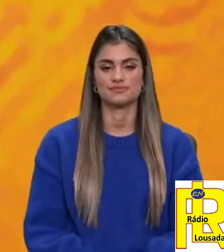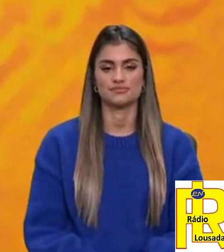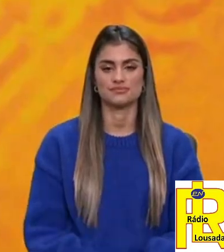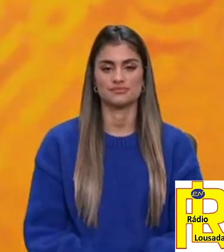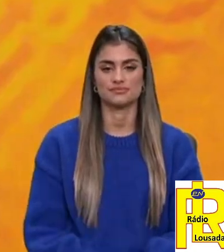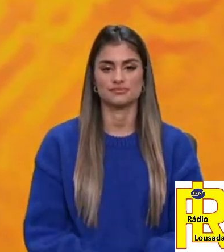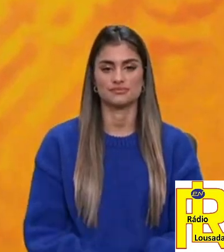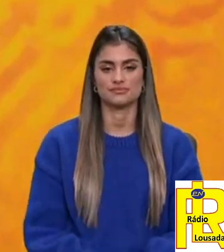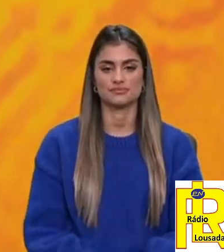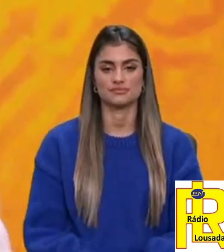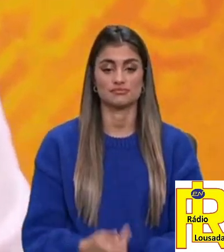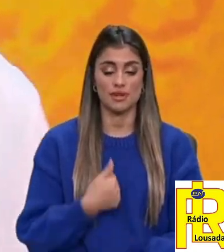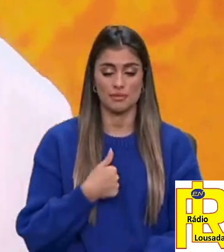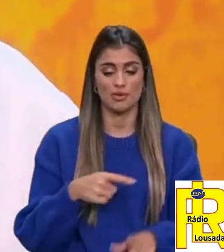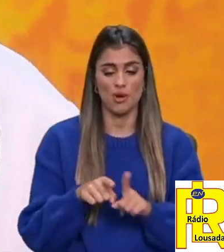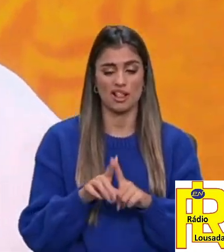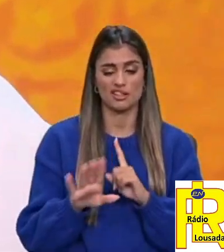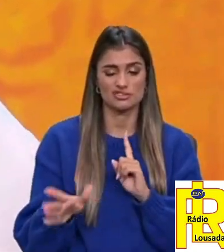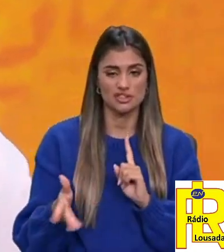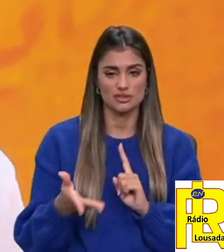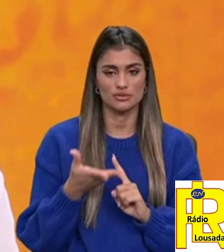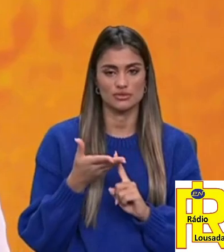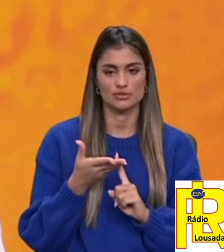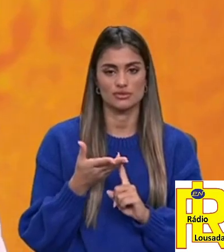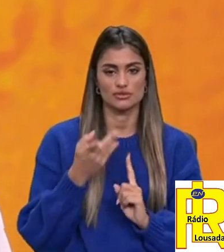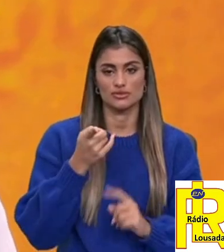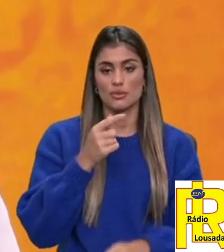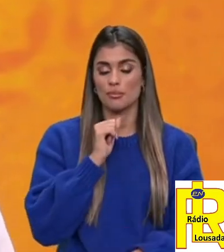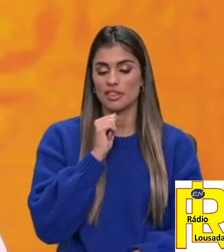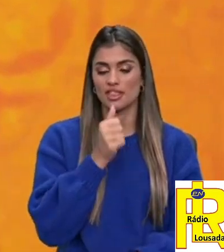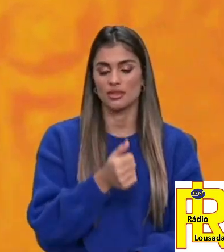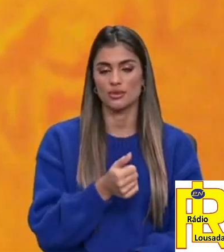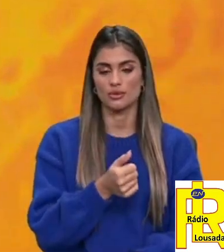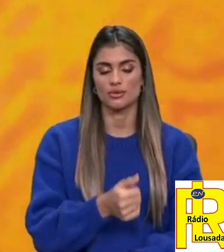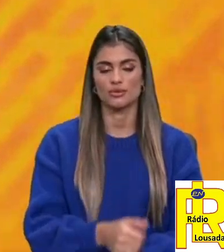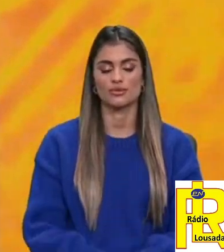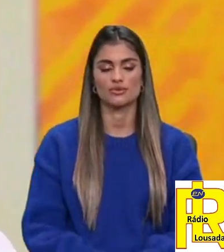Pra mim foi castigo ter perdido você.